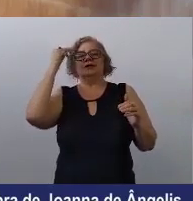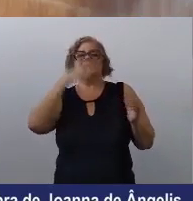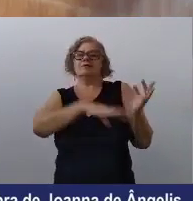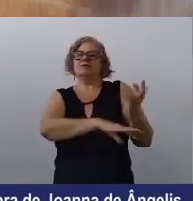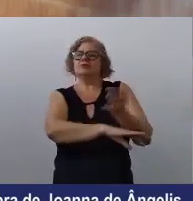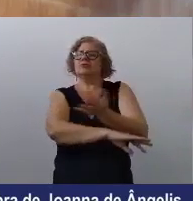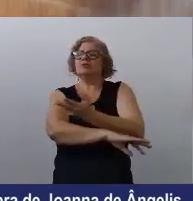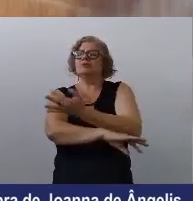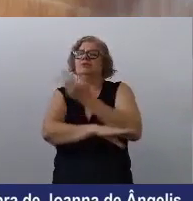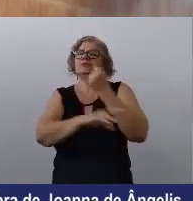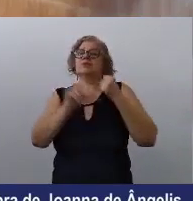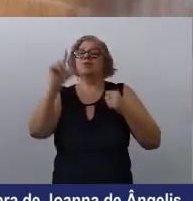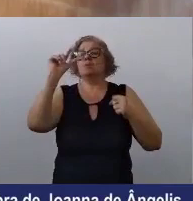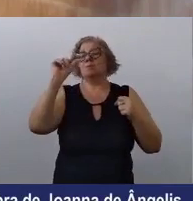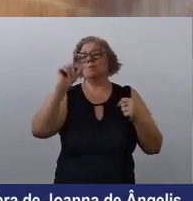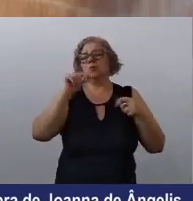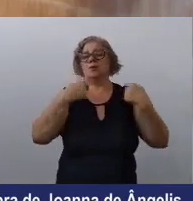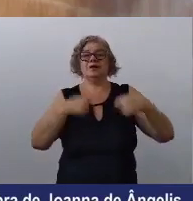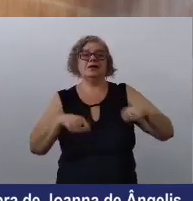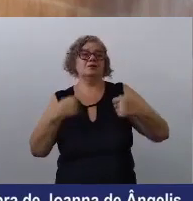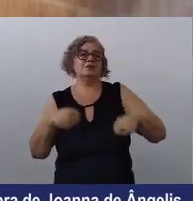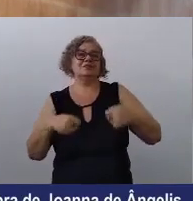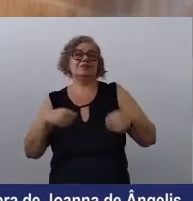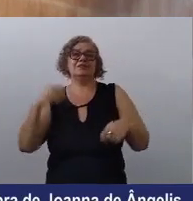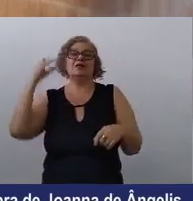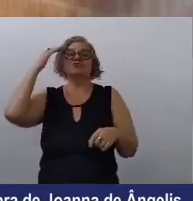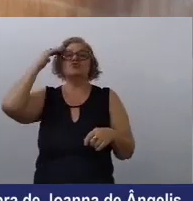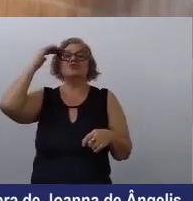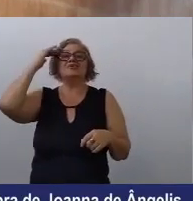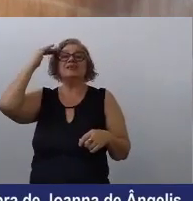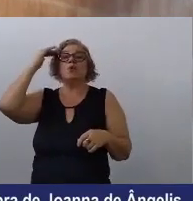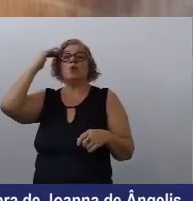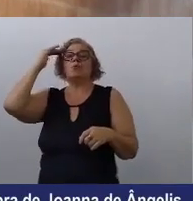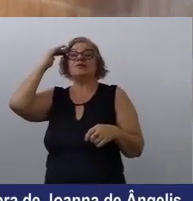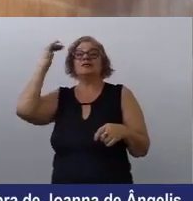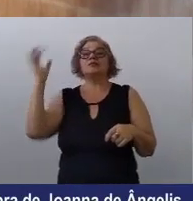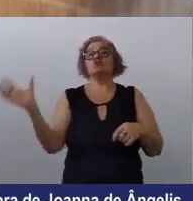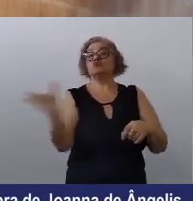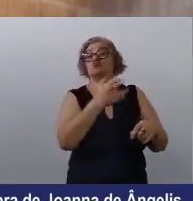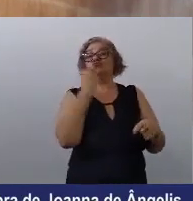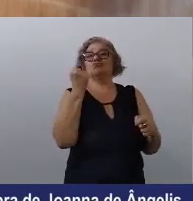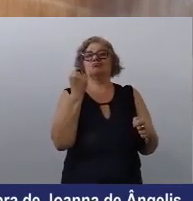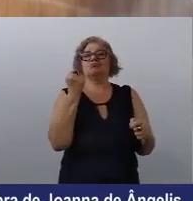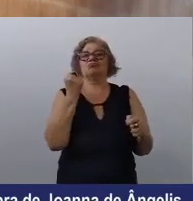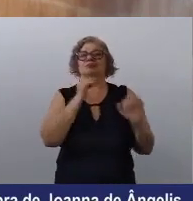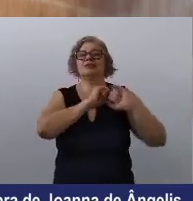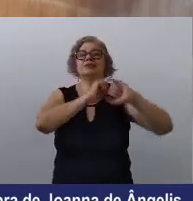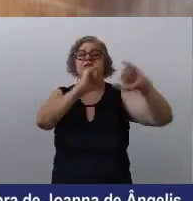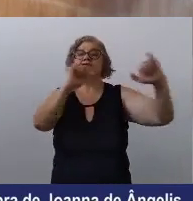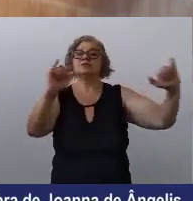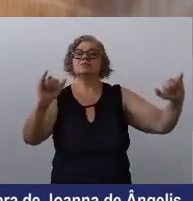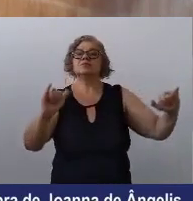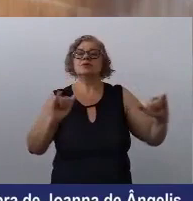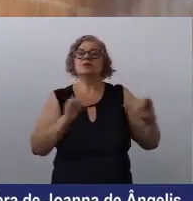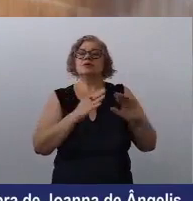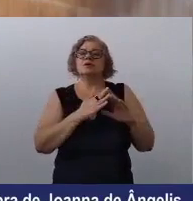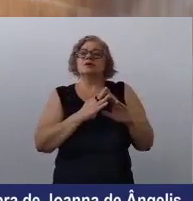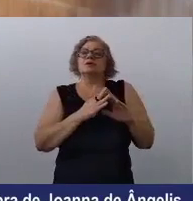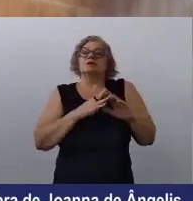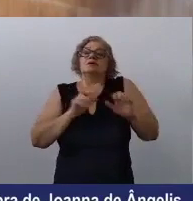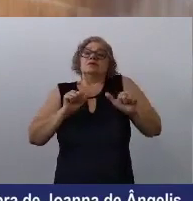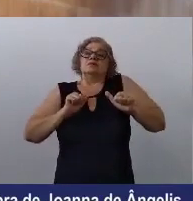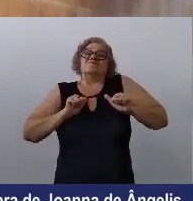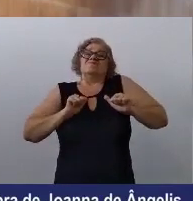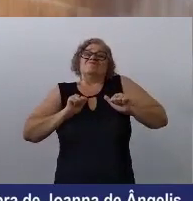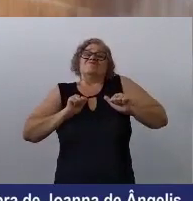a sua emoção e, naturalmente, a sua pouca capacidade de compreender toda aquela nova verdade ia